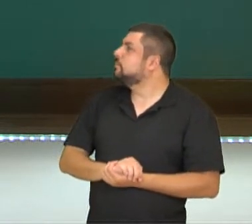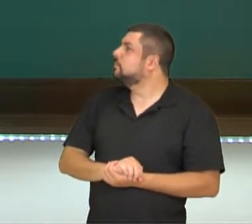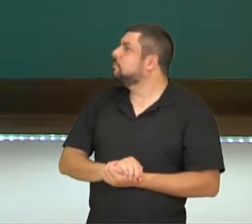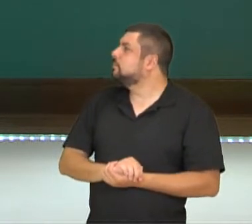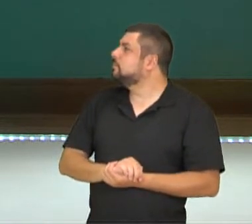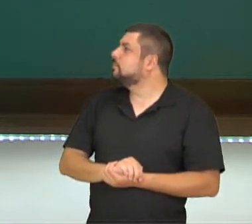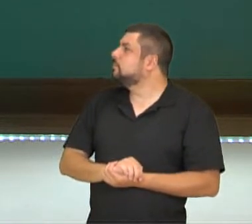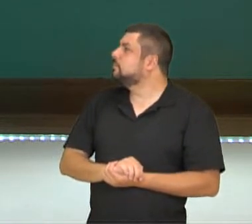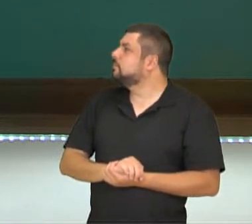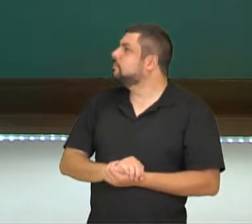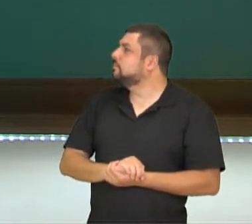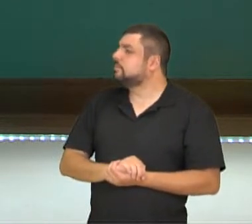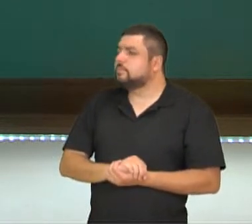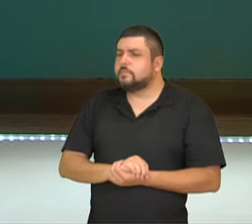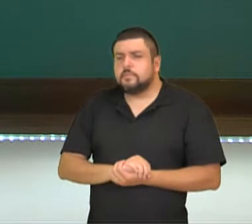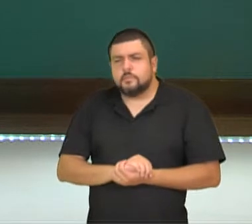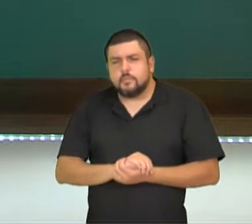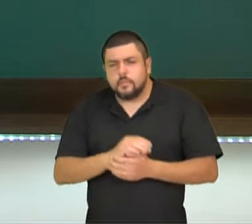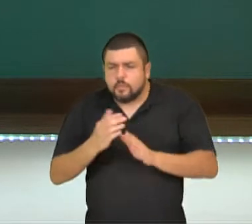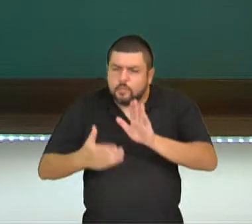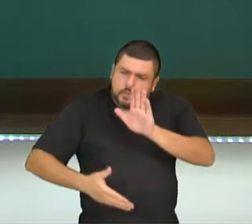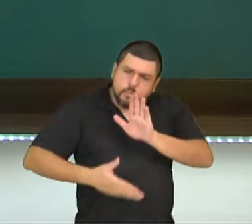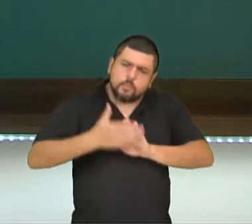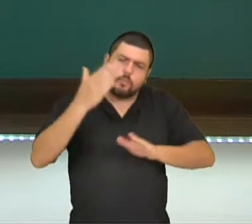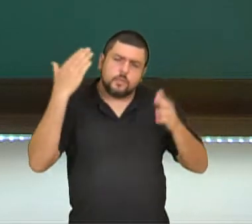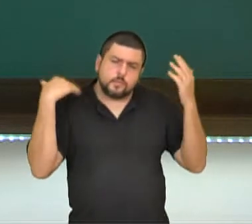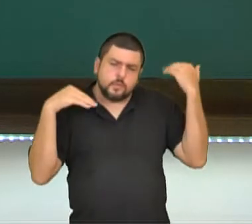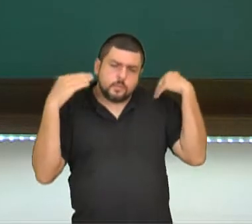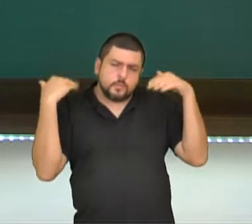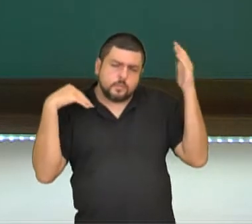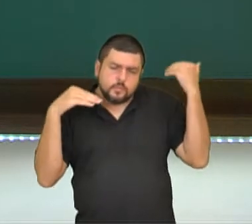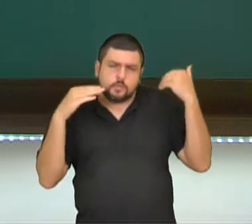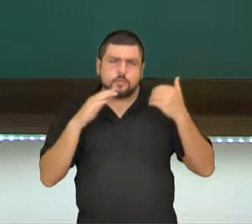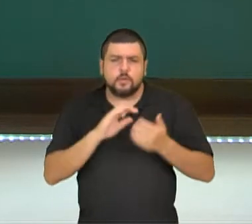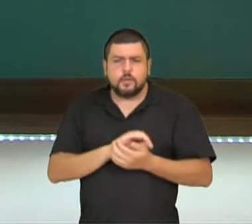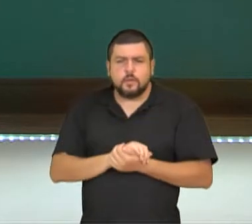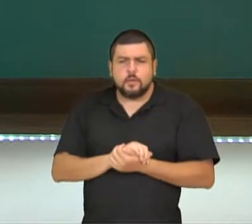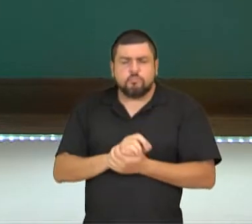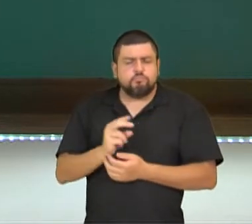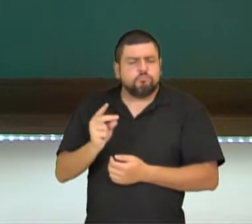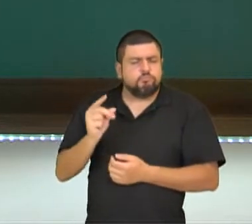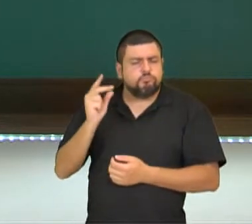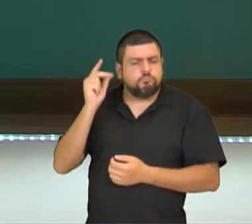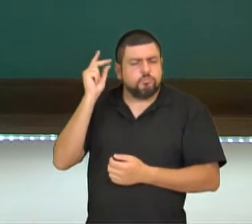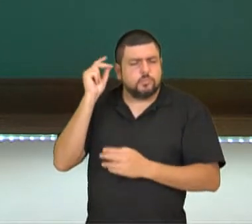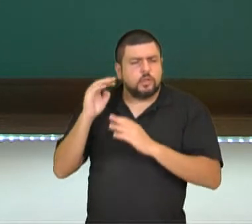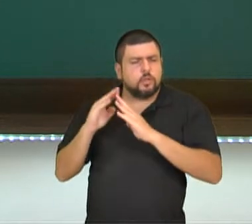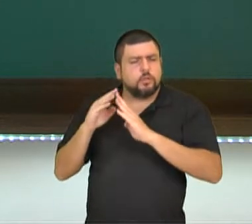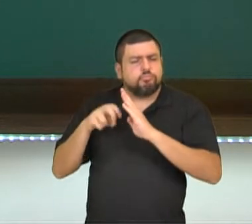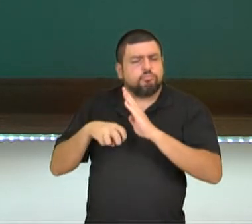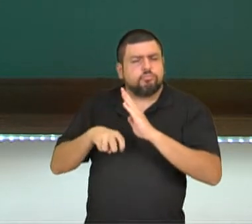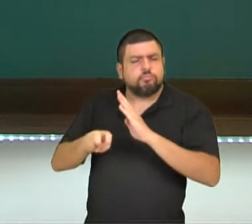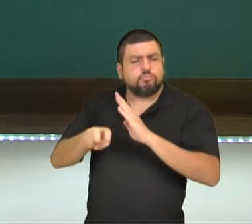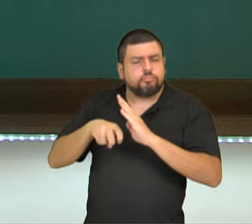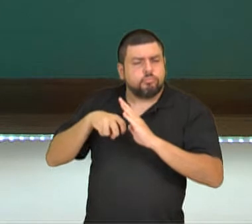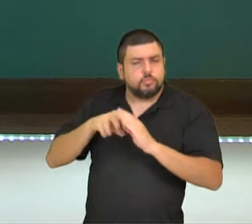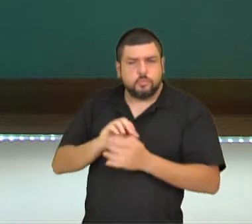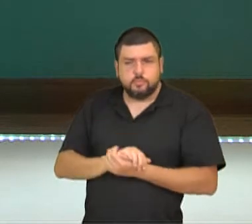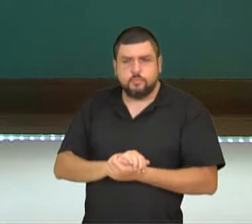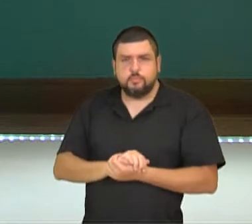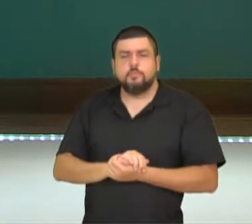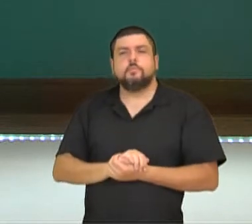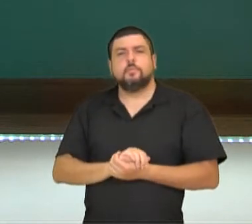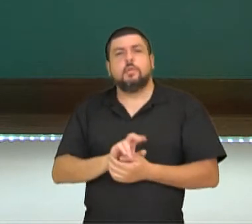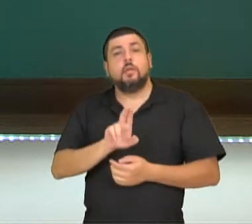casa. Saia para passear um pouco. Faz tempo que você não sai de casa. Nesses casos, usamos o